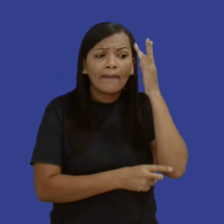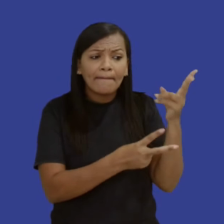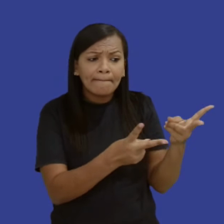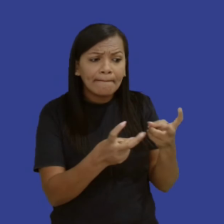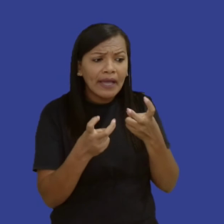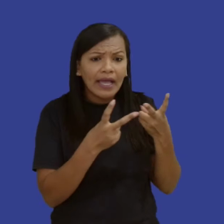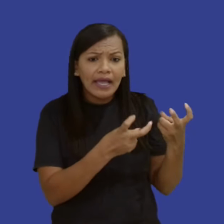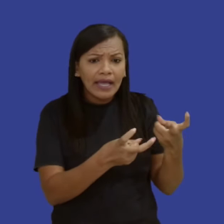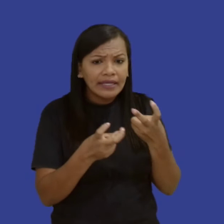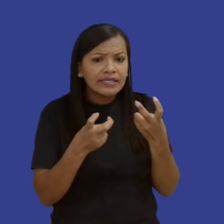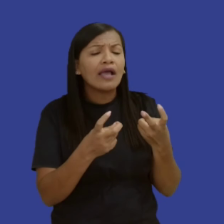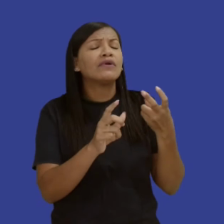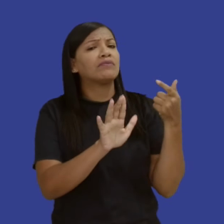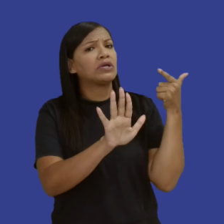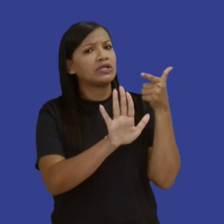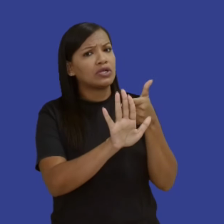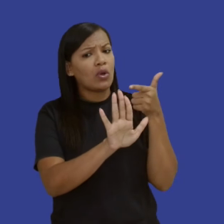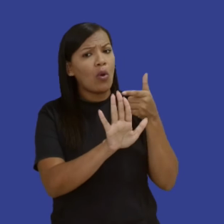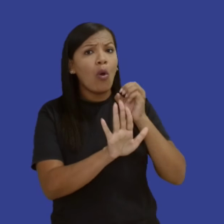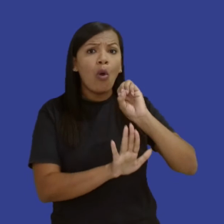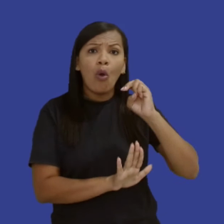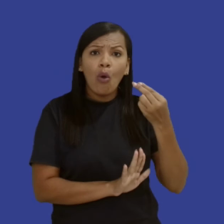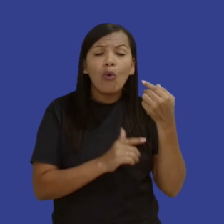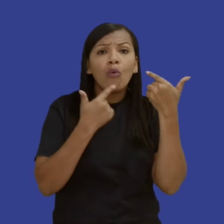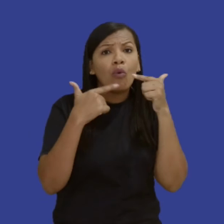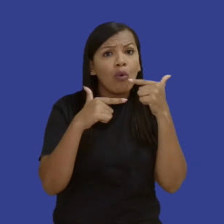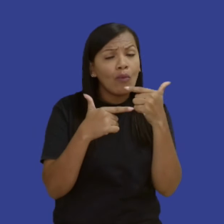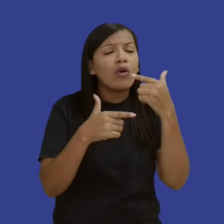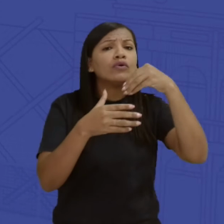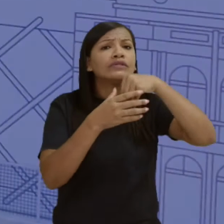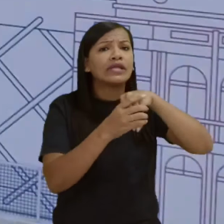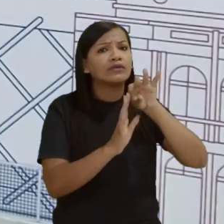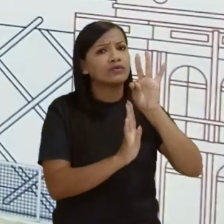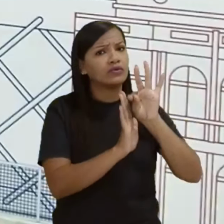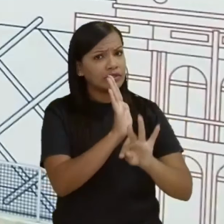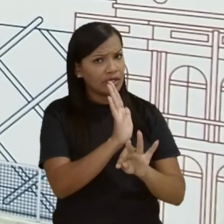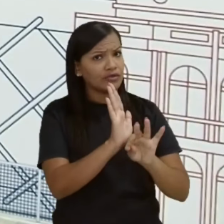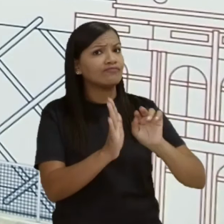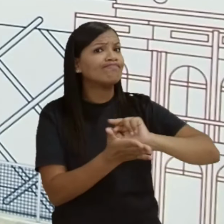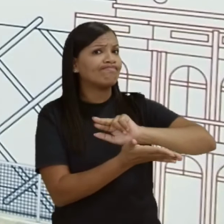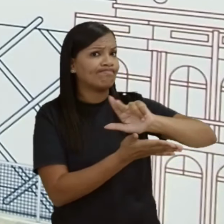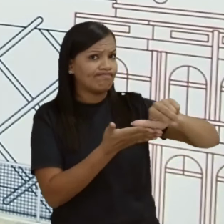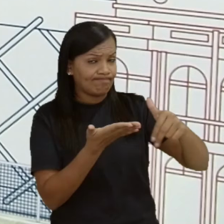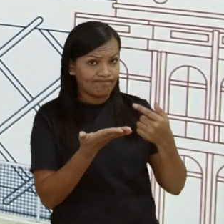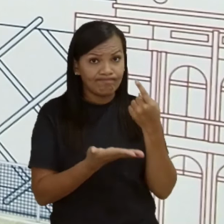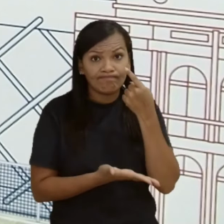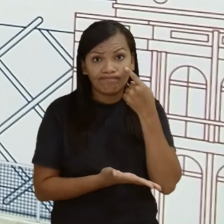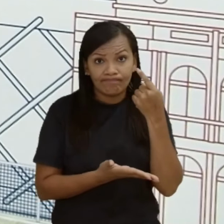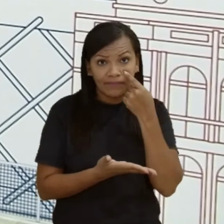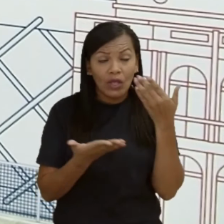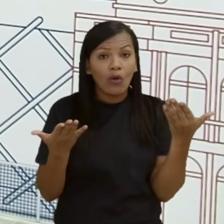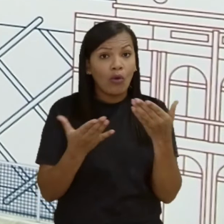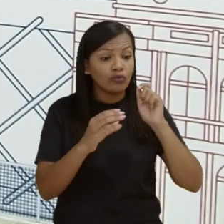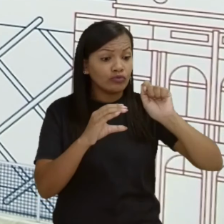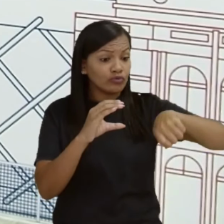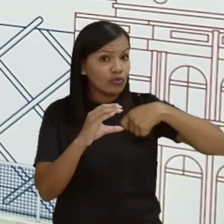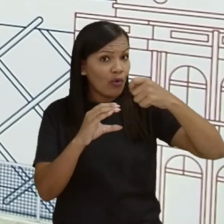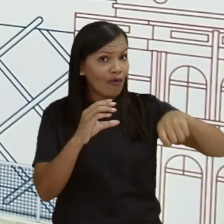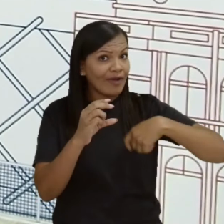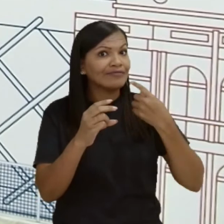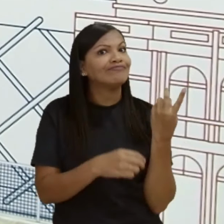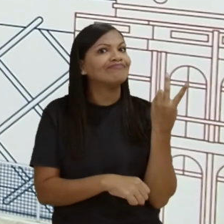identificar efeitos de ironia ou humor em textos variados. Viram, não é? Hoje o vídeo é em